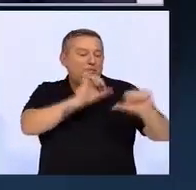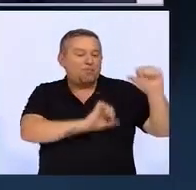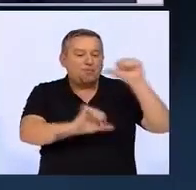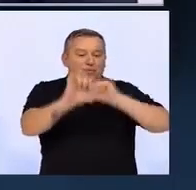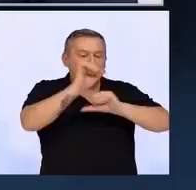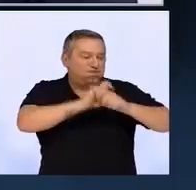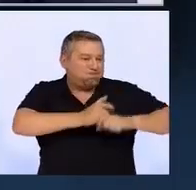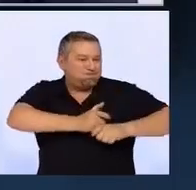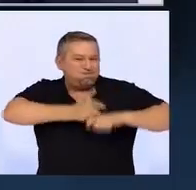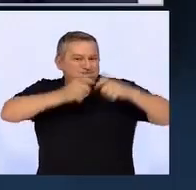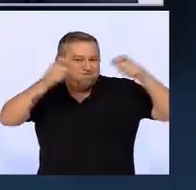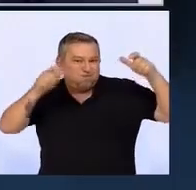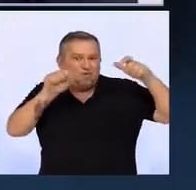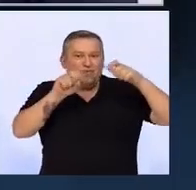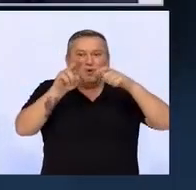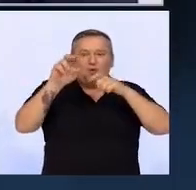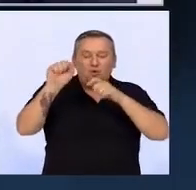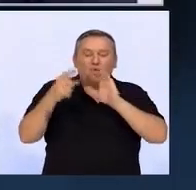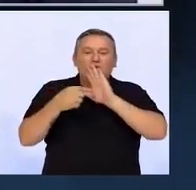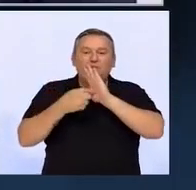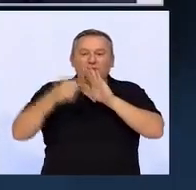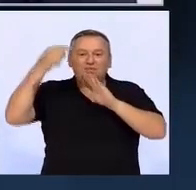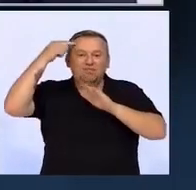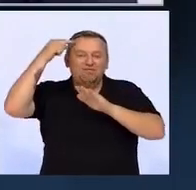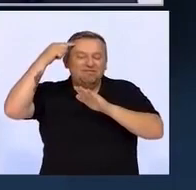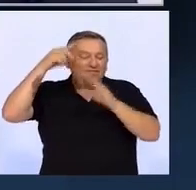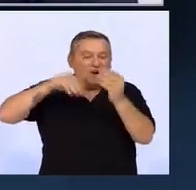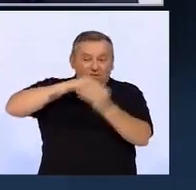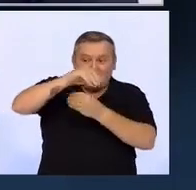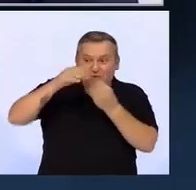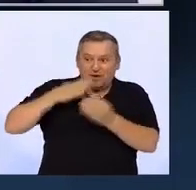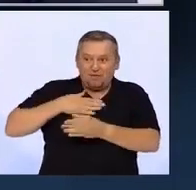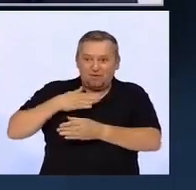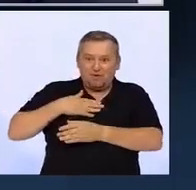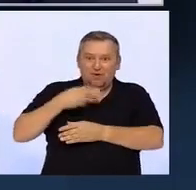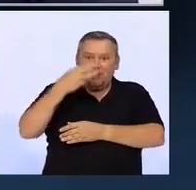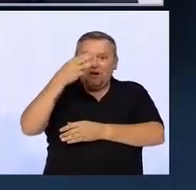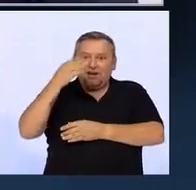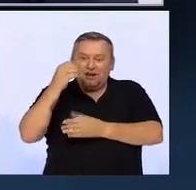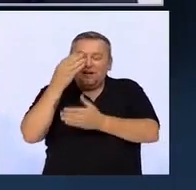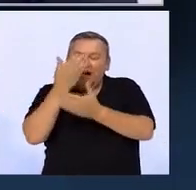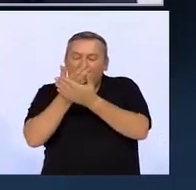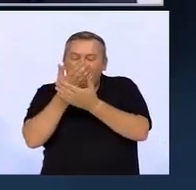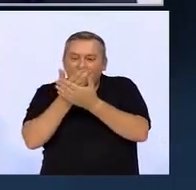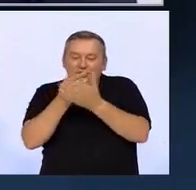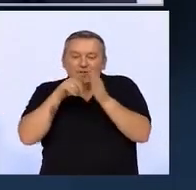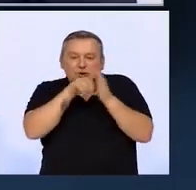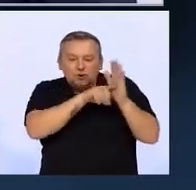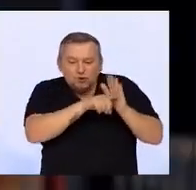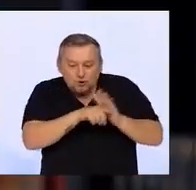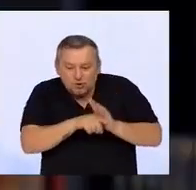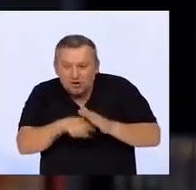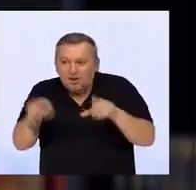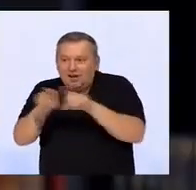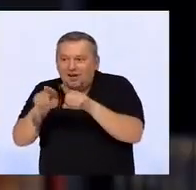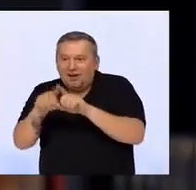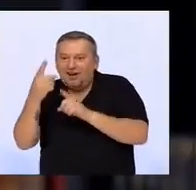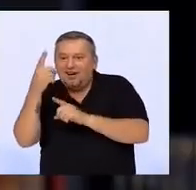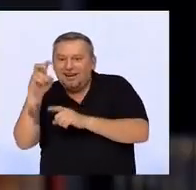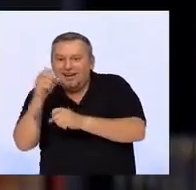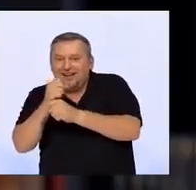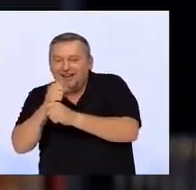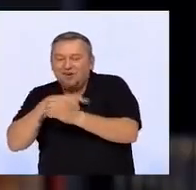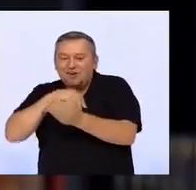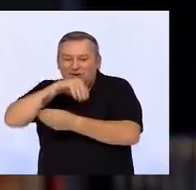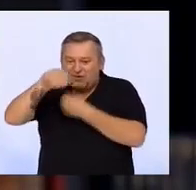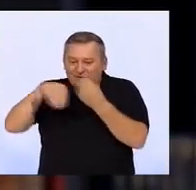grande do SUS, fruto dessa reflexão todinha de envolvimento meu, de 30 anos de SUS e de 15 anos de pré-SUS, que eu estou envolvido nessa